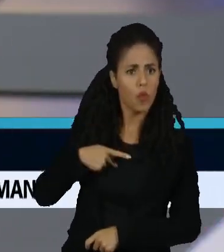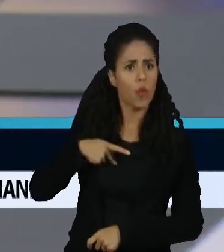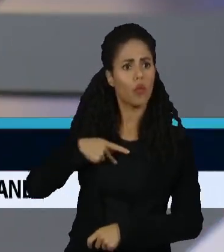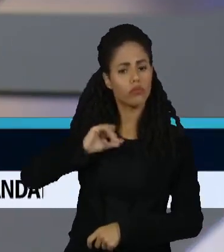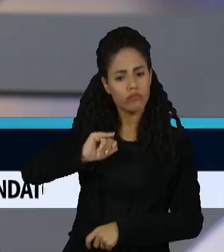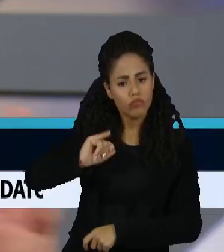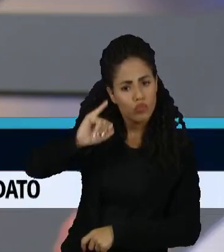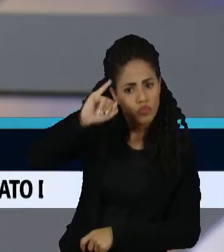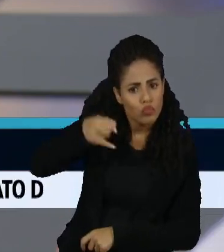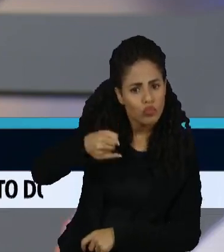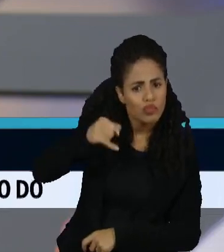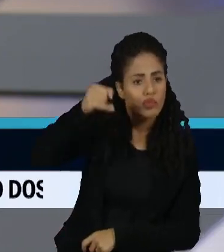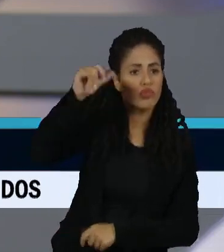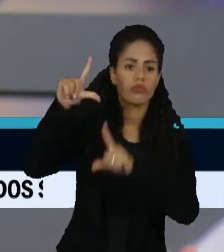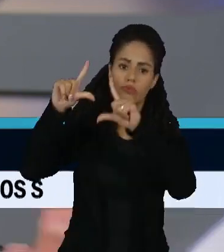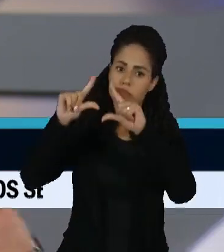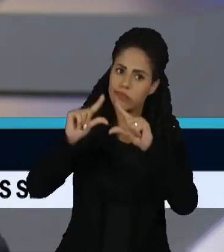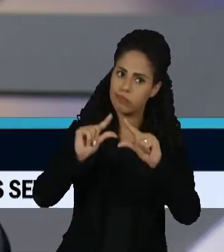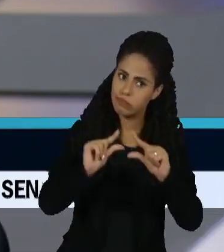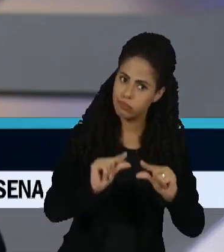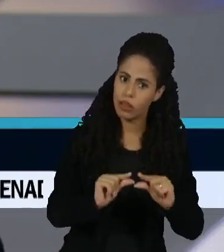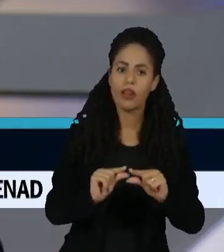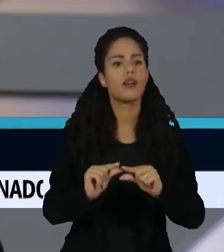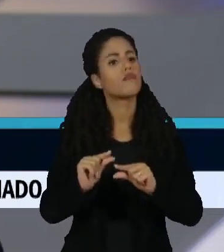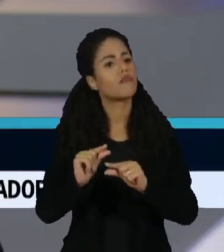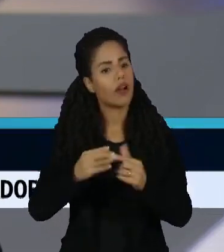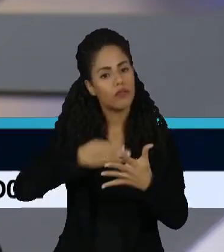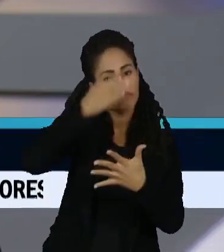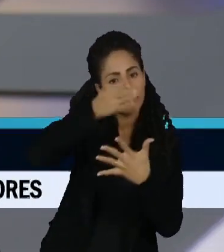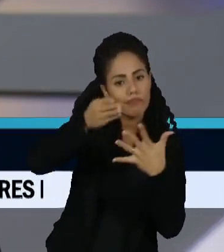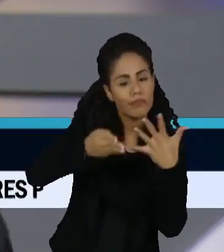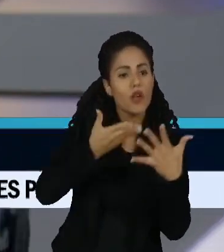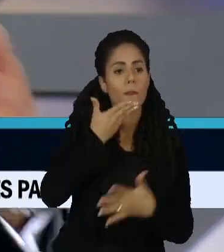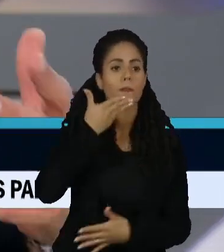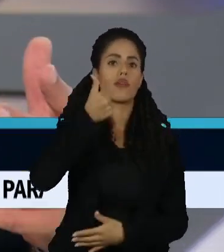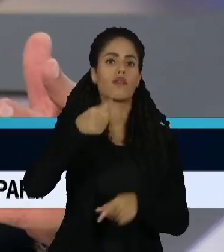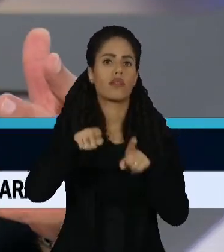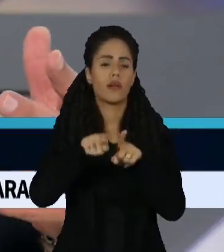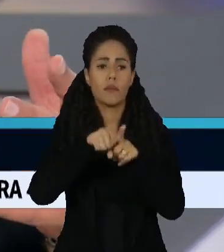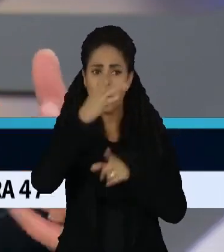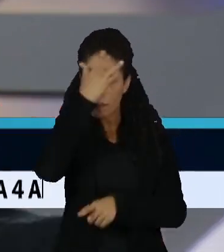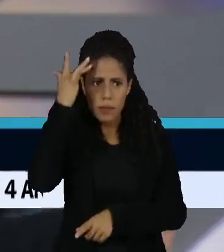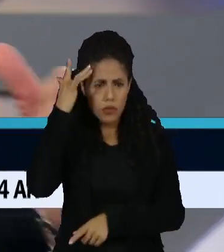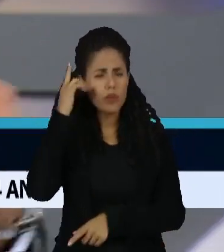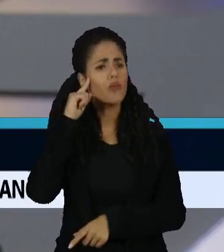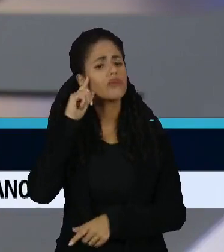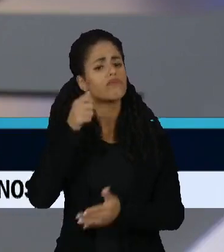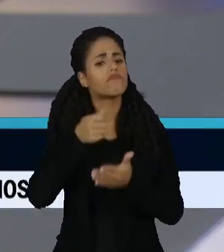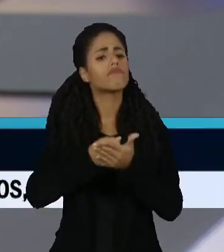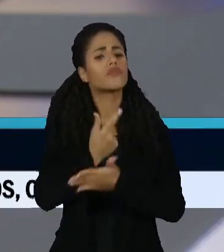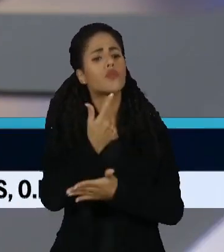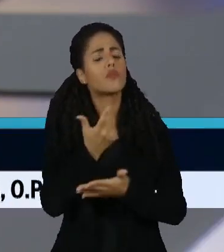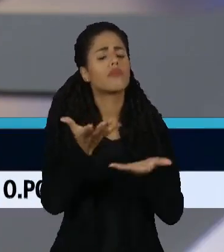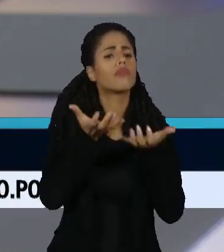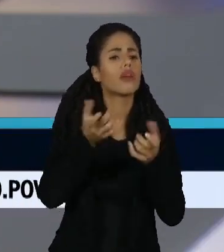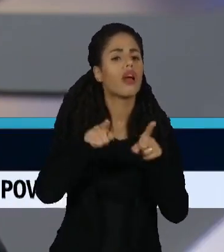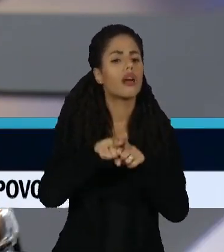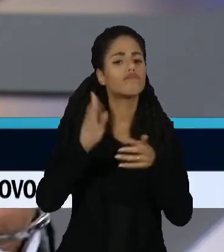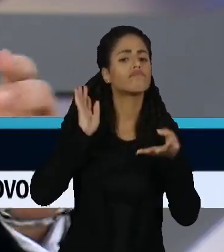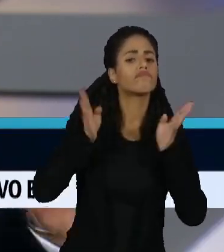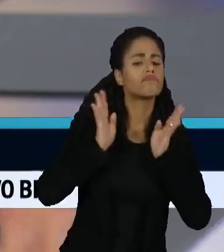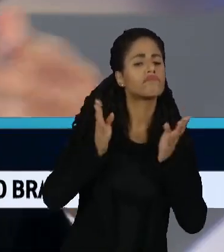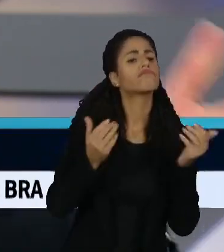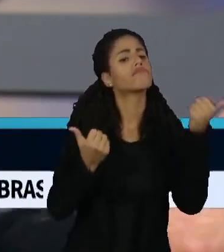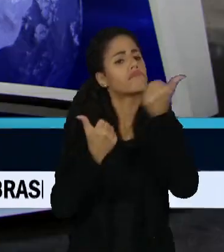baixos, com prazos mais longos. E você precisa também que aquele que vai comprar, olhar no horizonte, que esse caminhão que ele vai